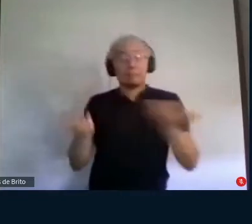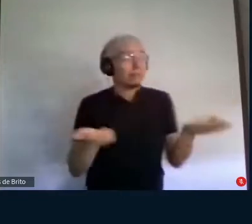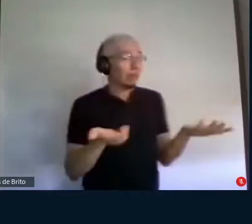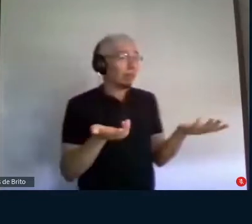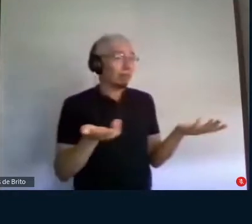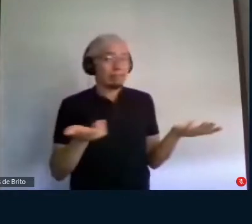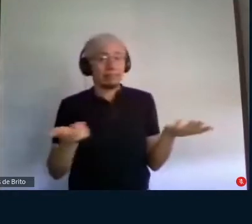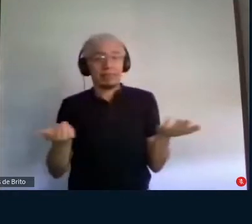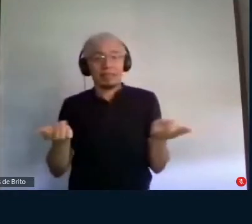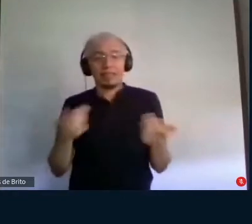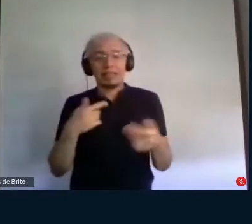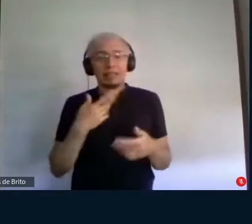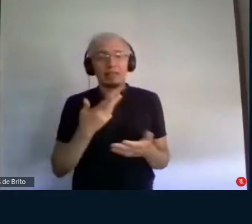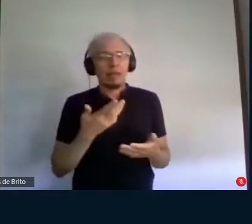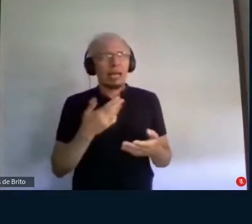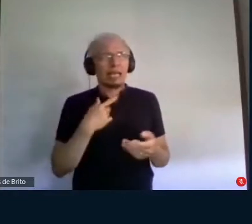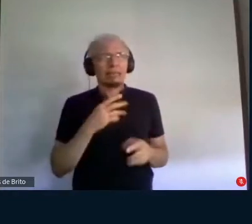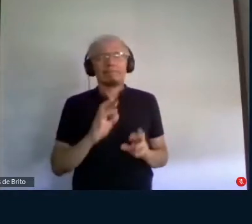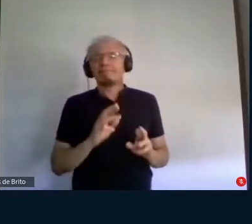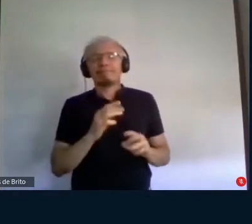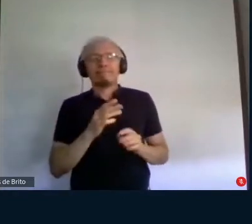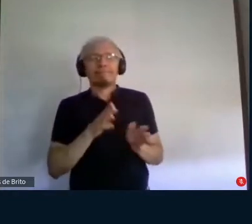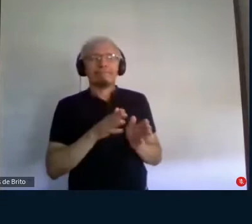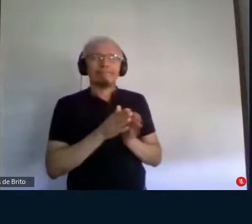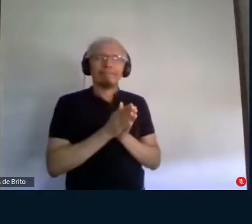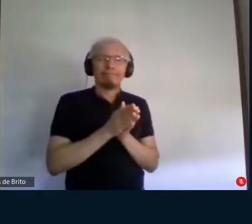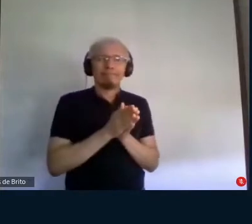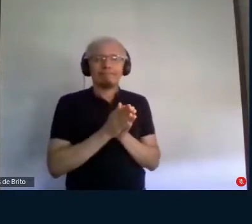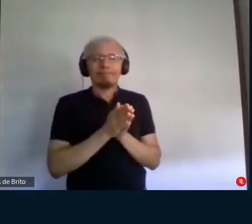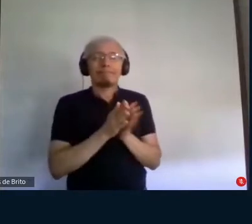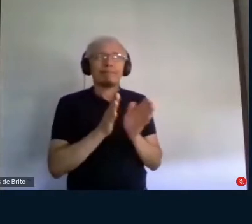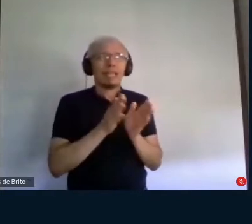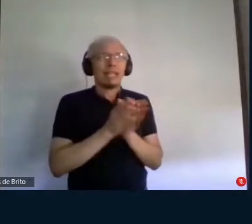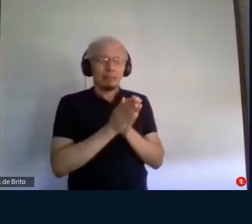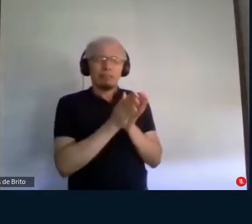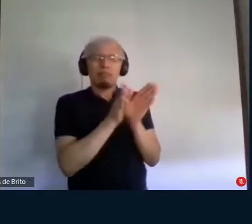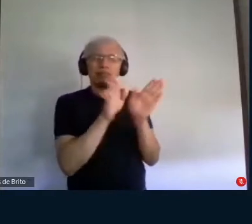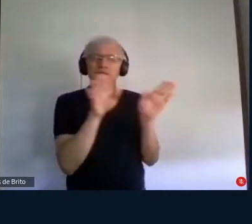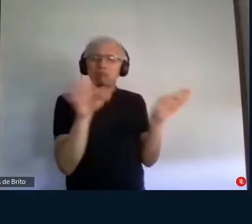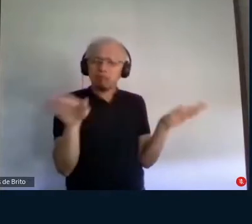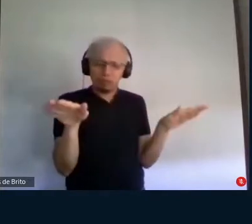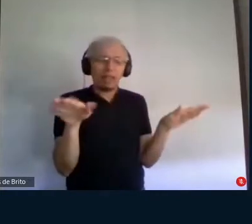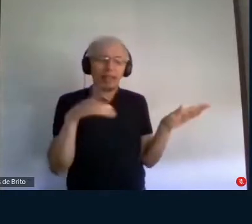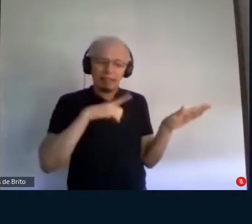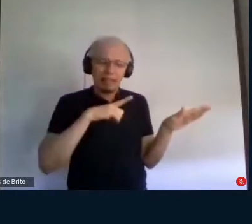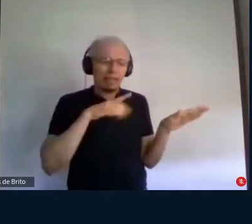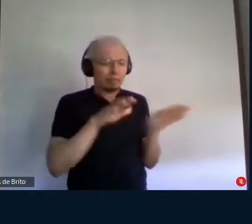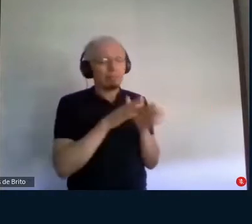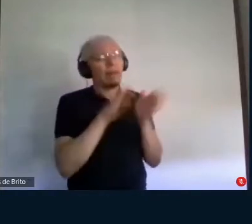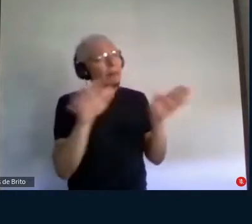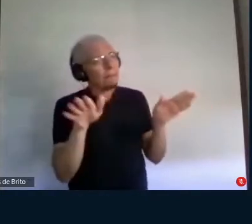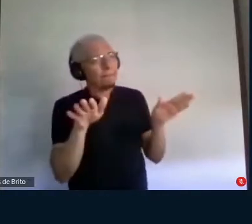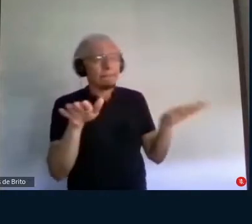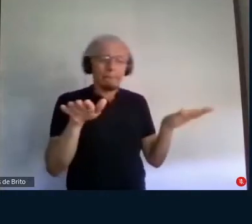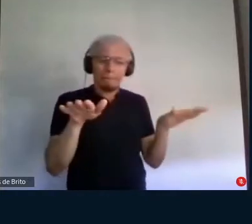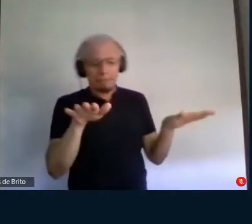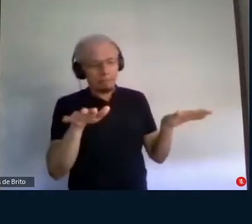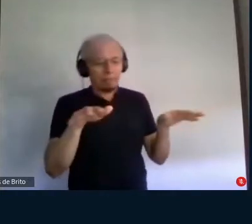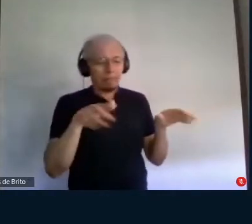um nível de ambivalência, elas têm um nível de ambivalência e de não